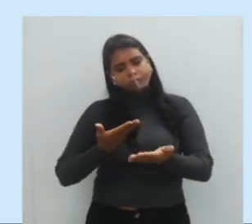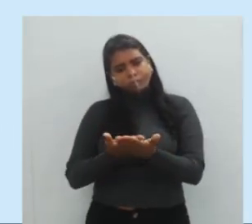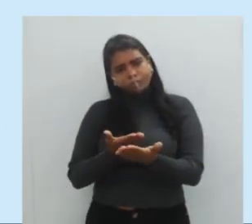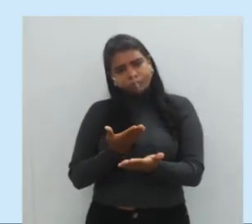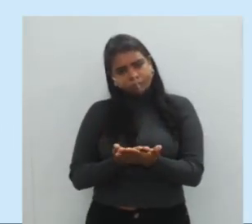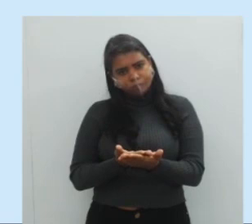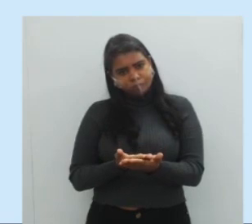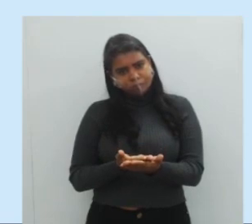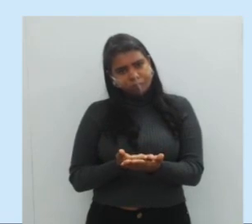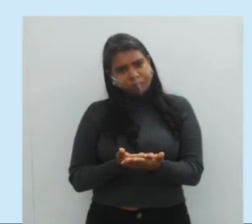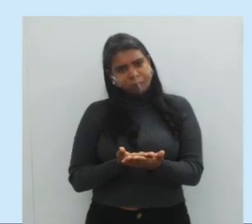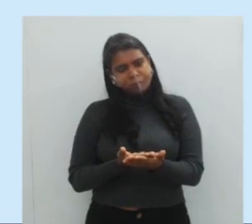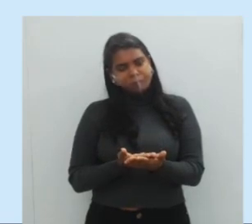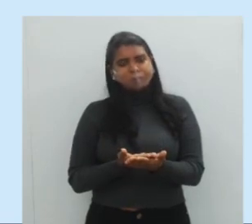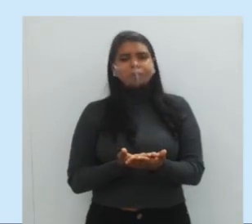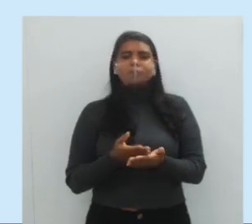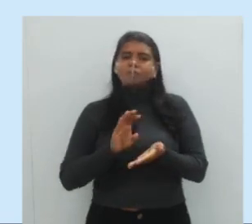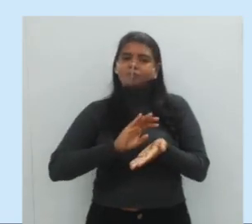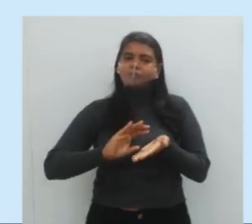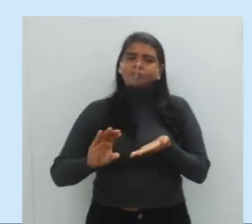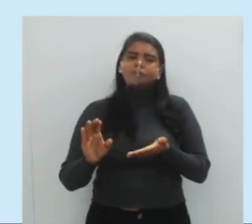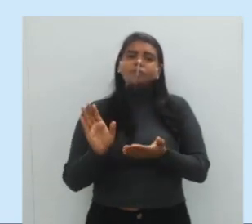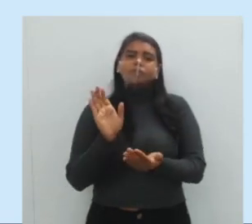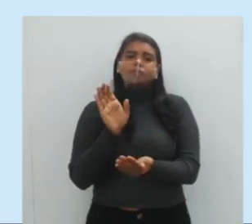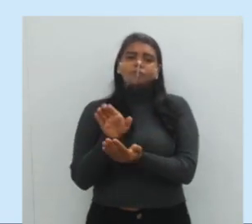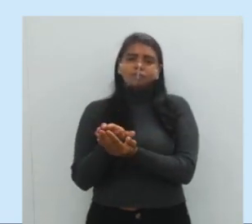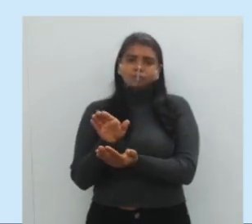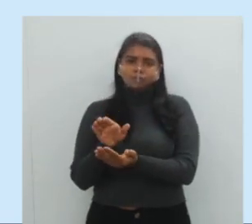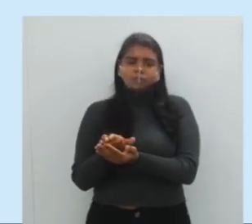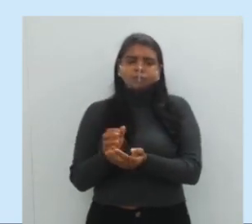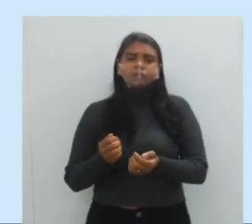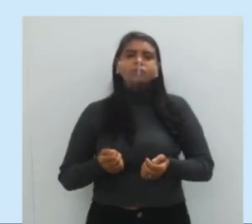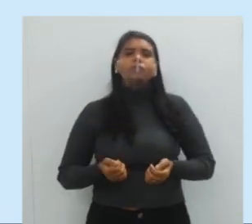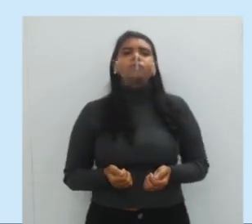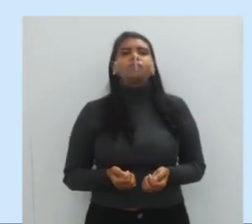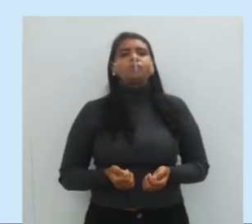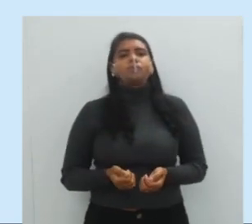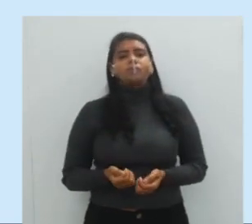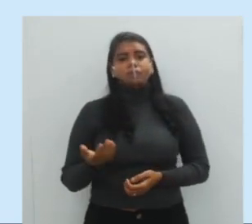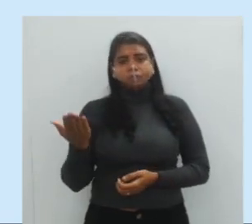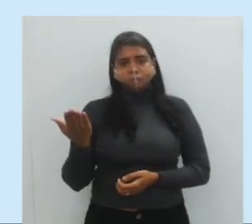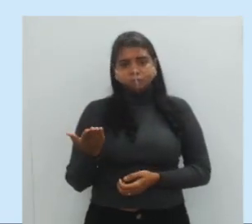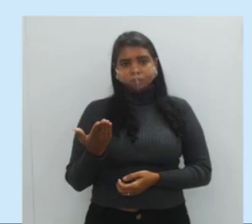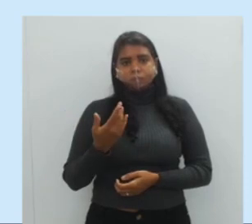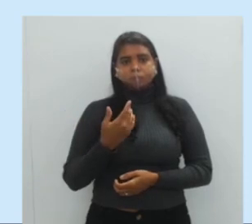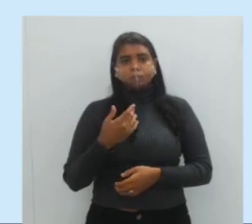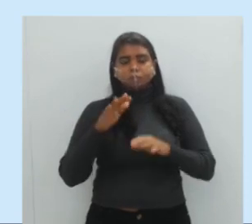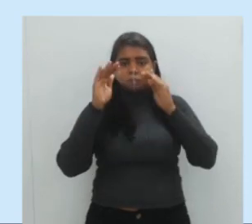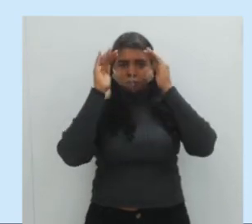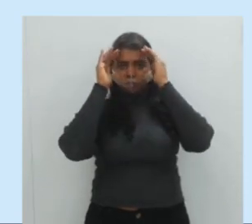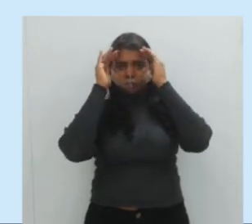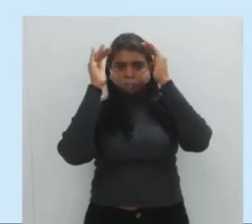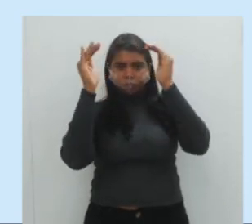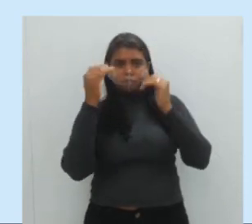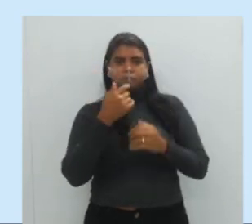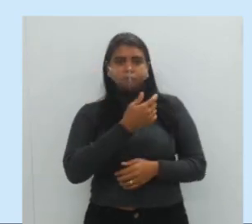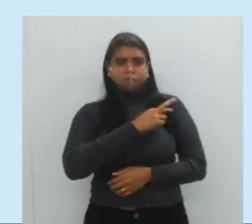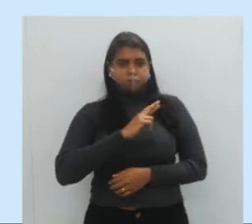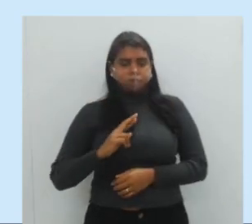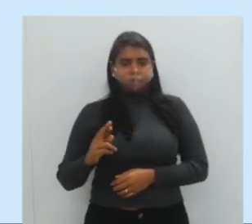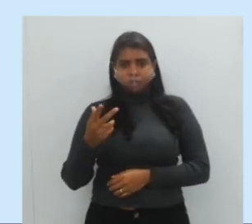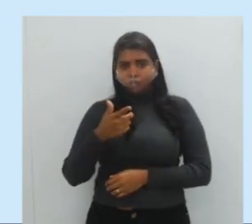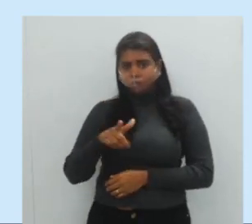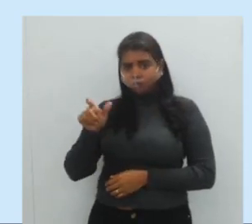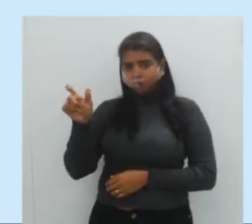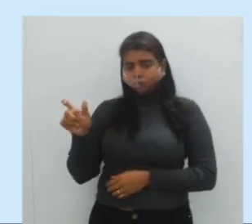de nossas aulas, de acordo com o currículo de Pernambuco, bate justamente essa questão: o respeito à